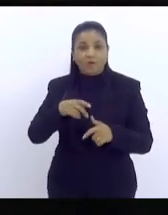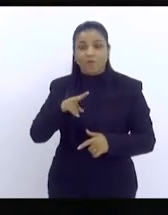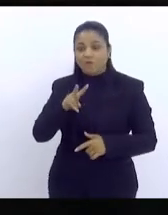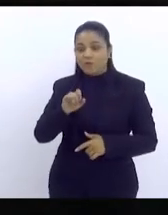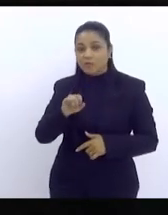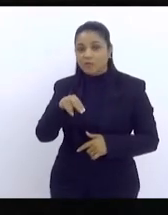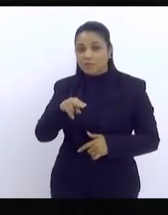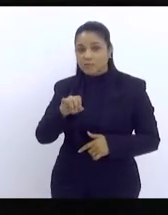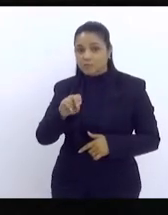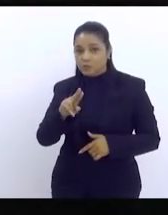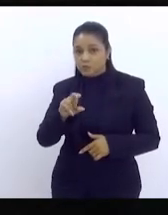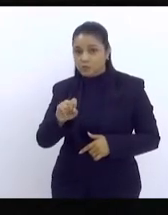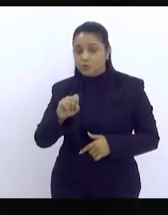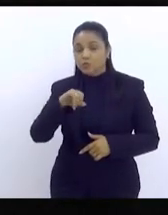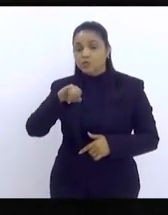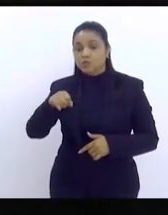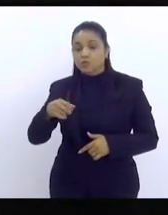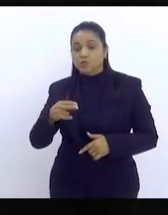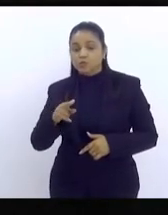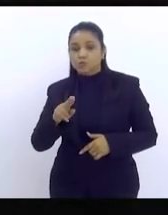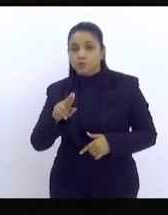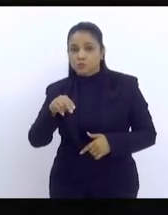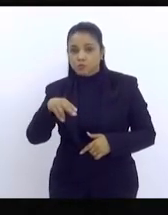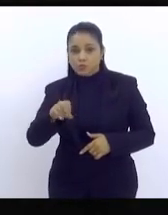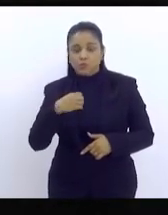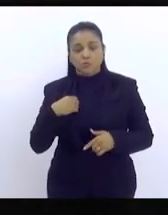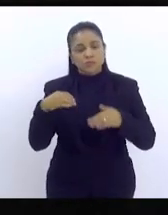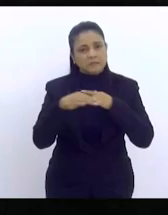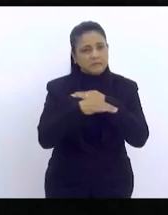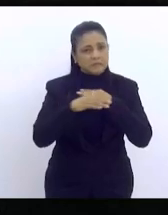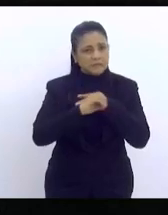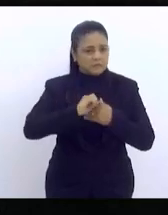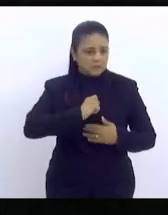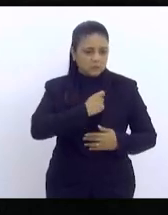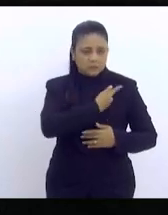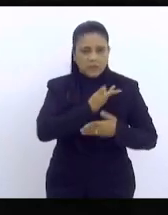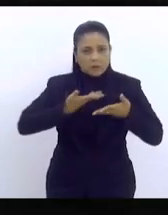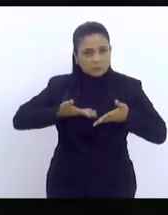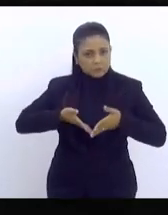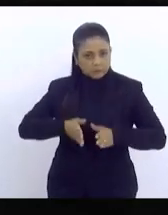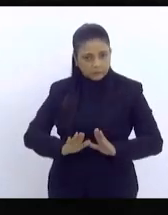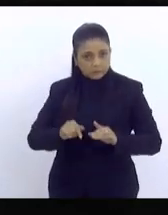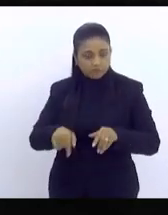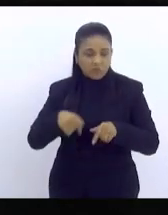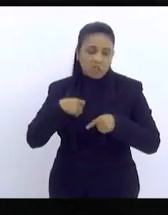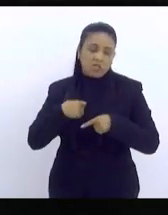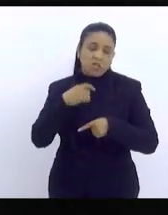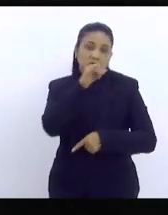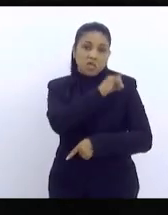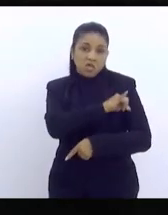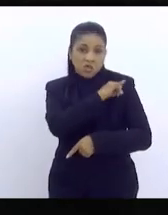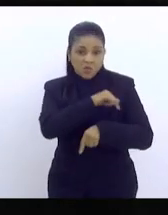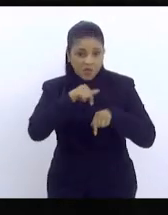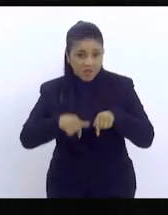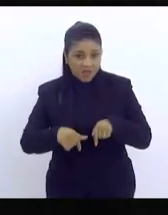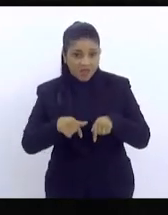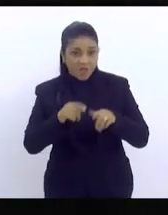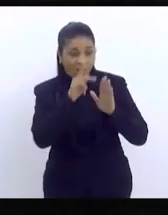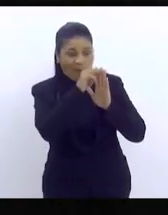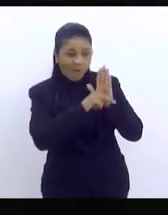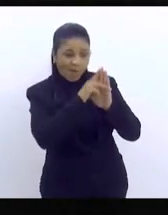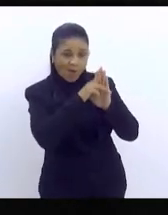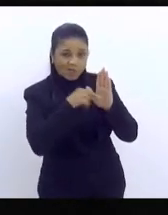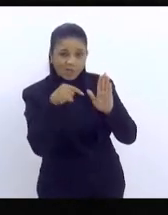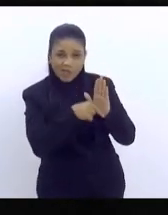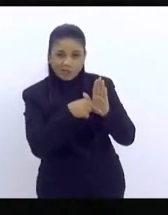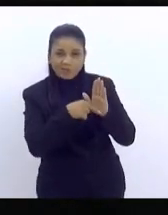nasceu Ele nasceu na cidade de São Gonçalo e nós aqui no Rio de Janeiro não poderíamos deixar que um projeto desse em nome de